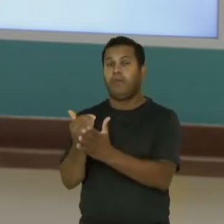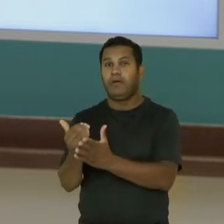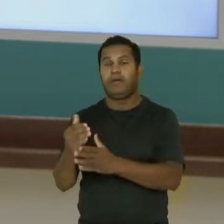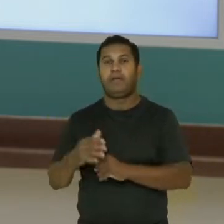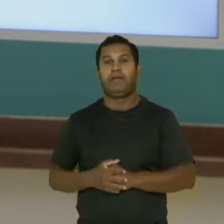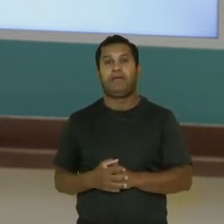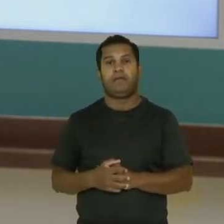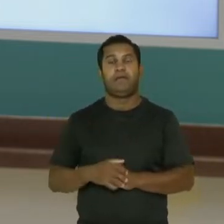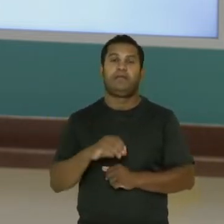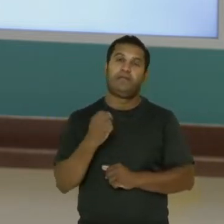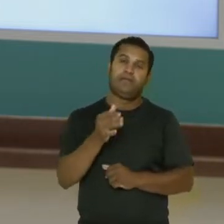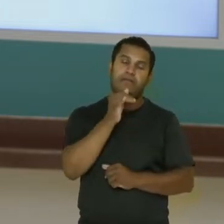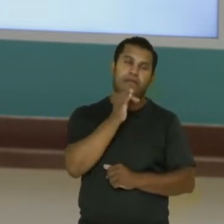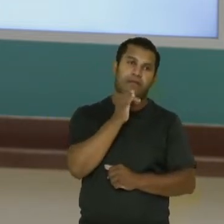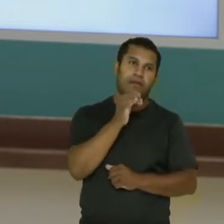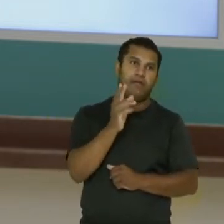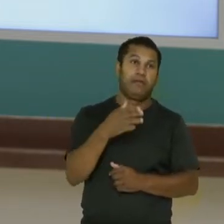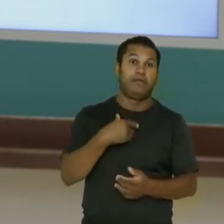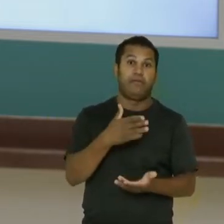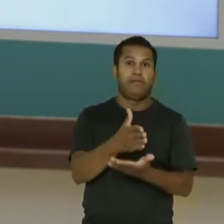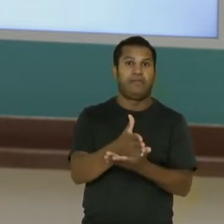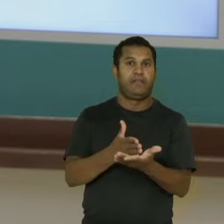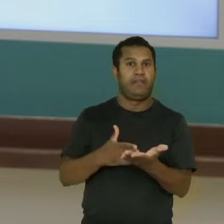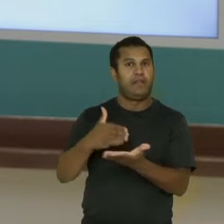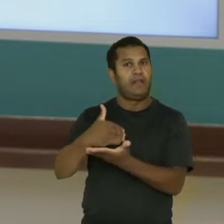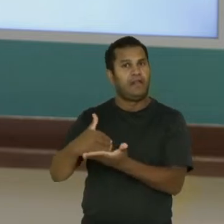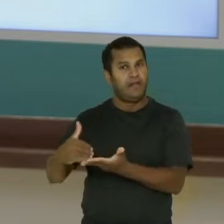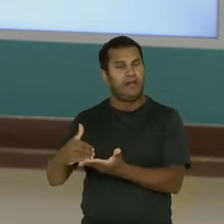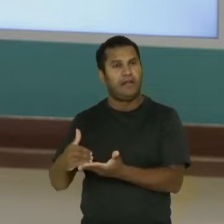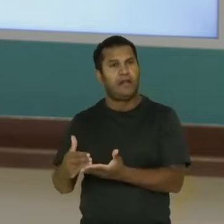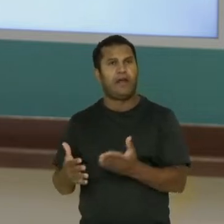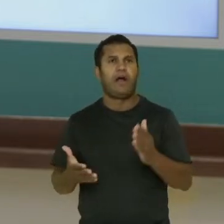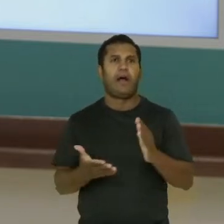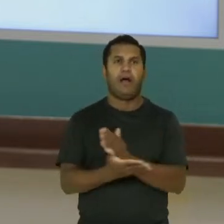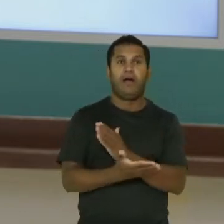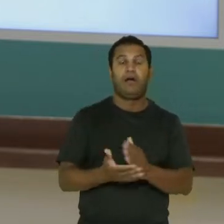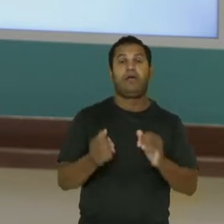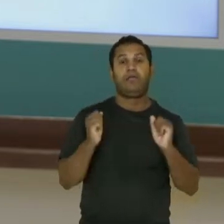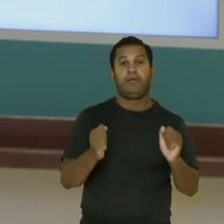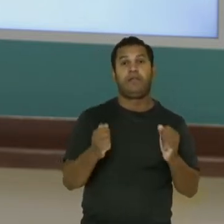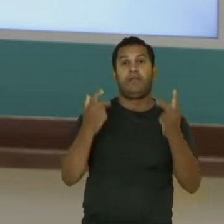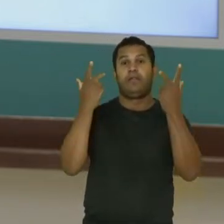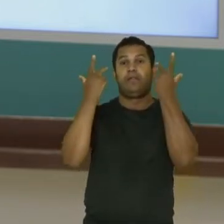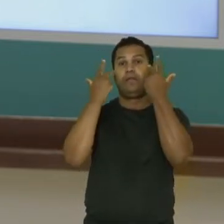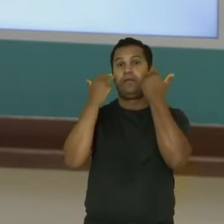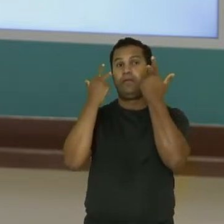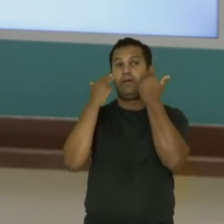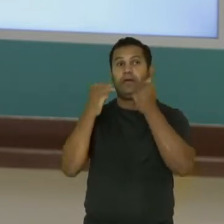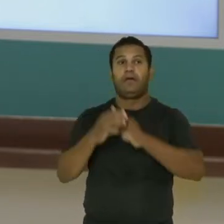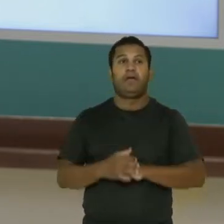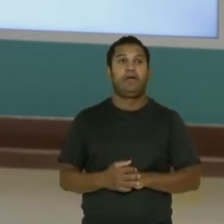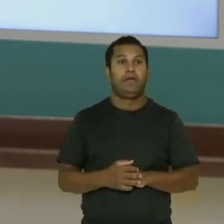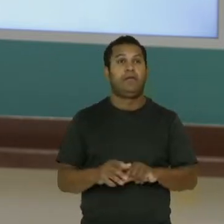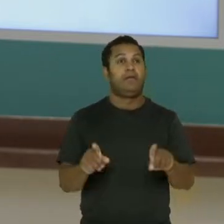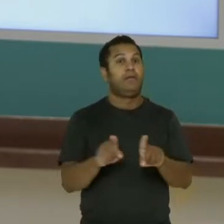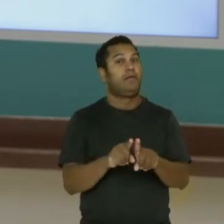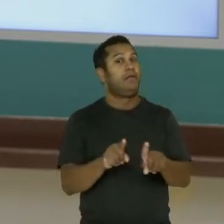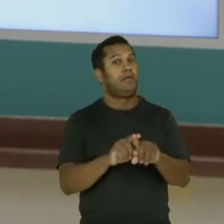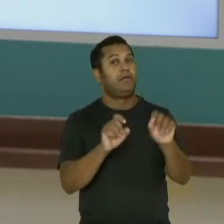a divisão do espaço geográfico. E aí esses critérios podem ser naturais,